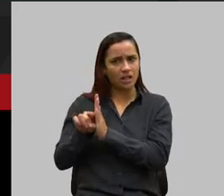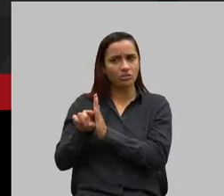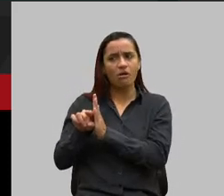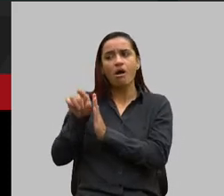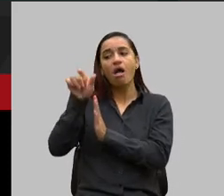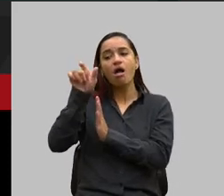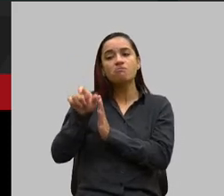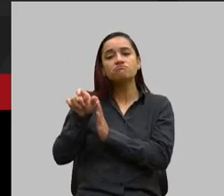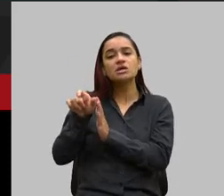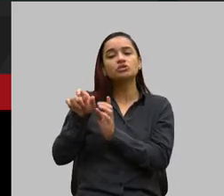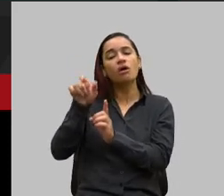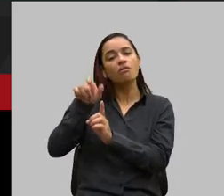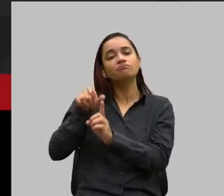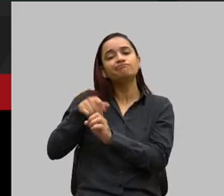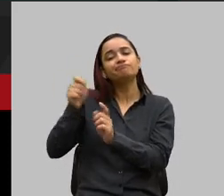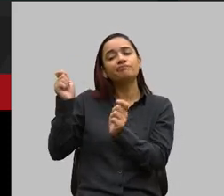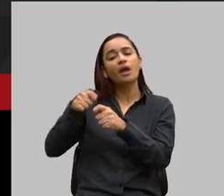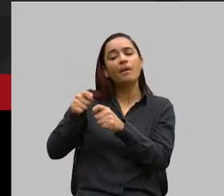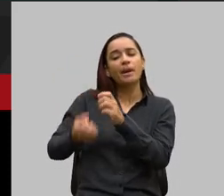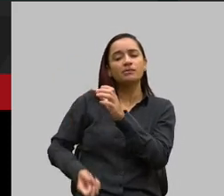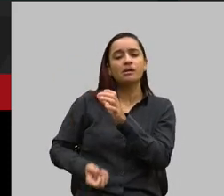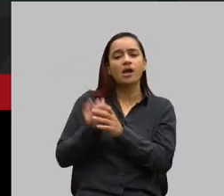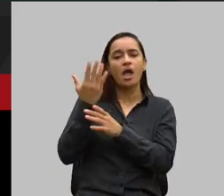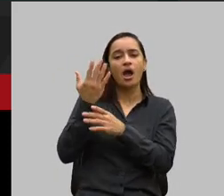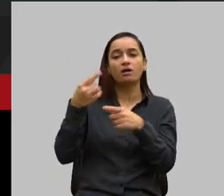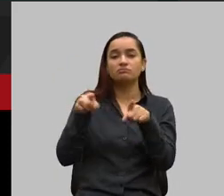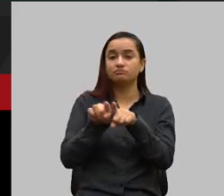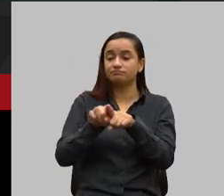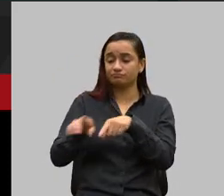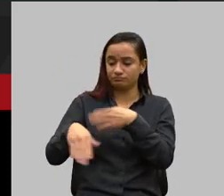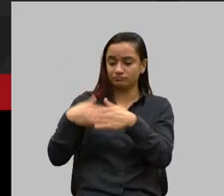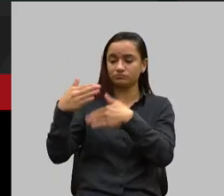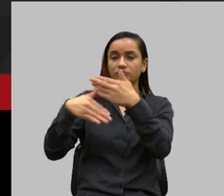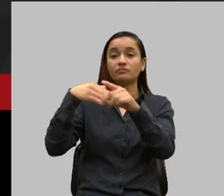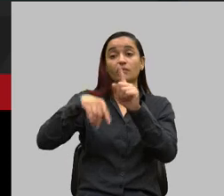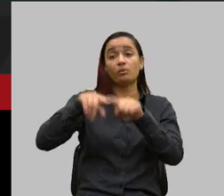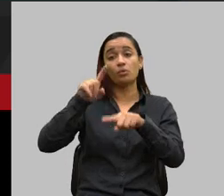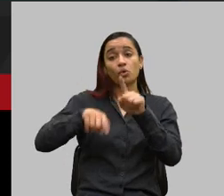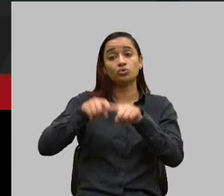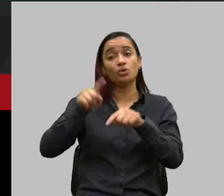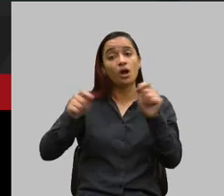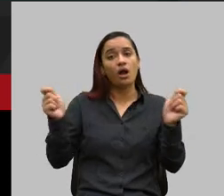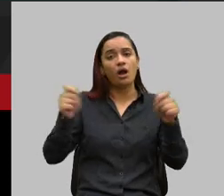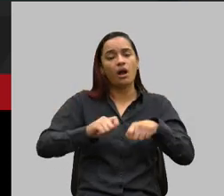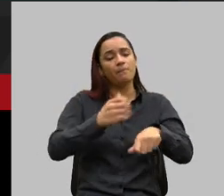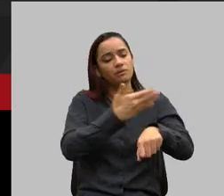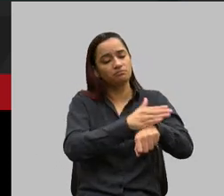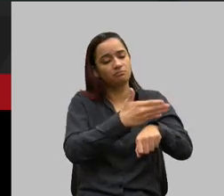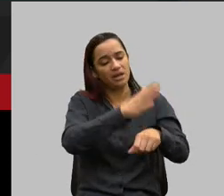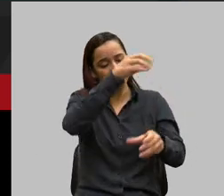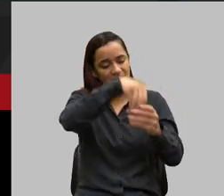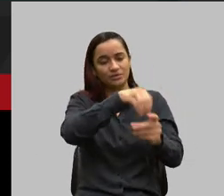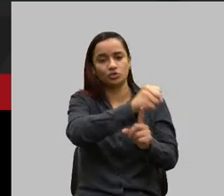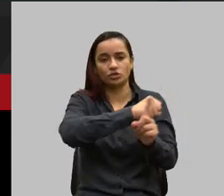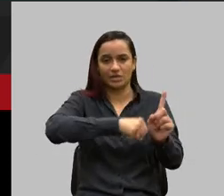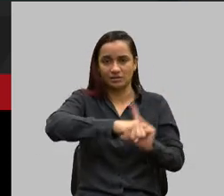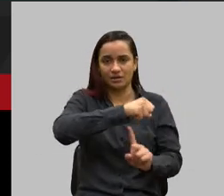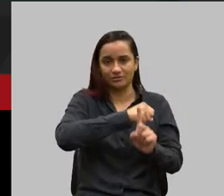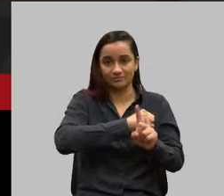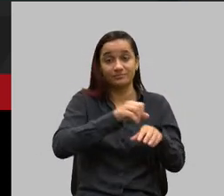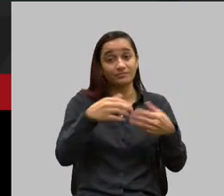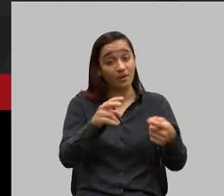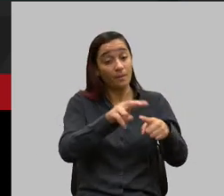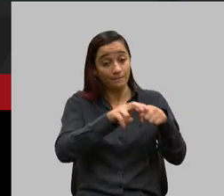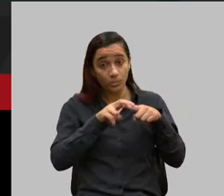eh e desenvolver produtos que possam ter aplicação na sociedade e para isso o cientista